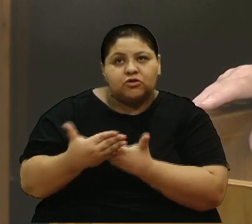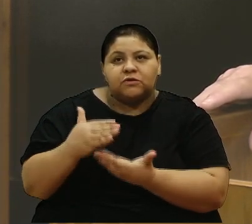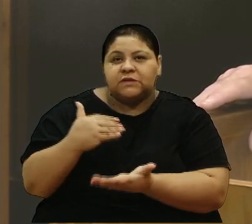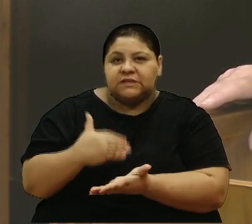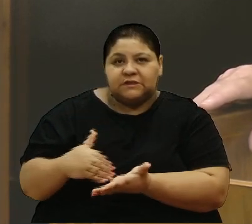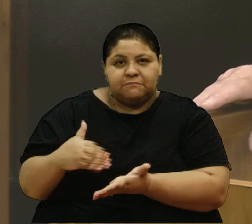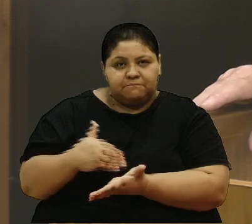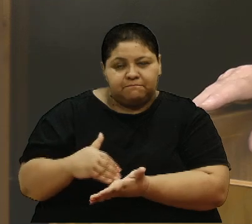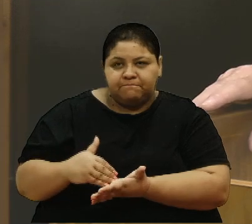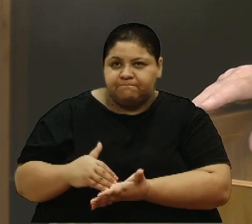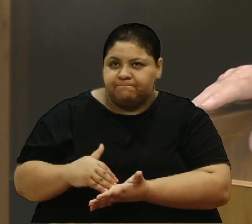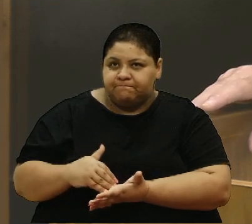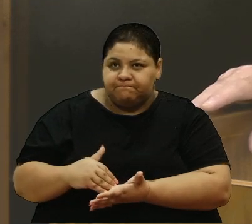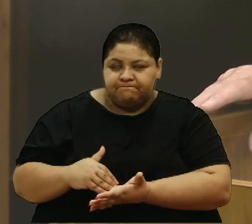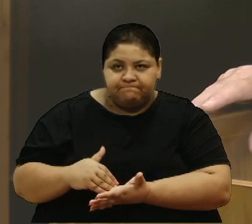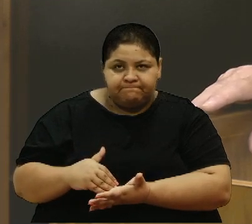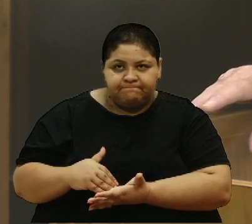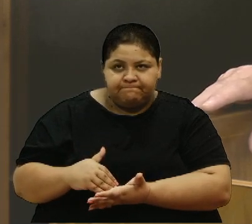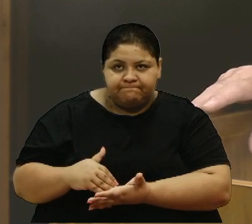secretarias,